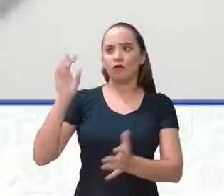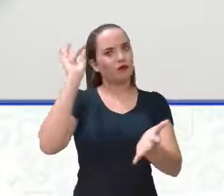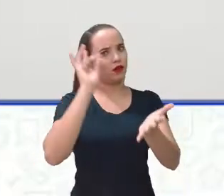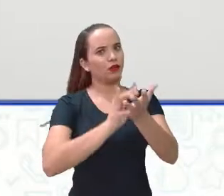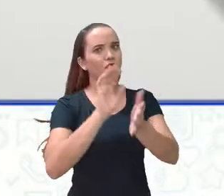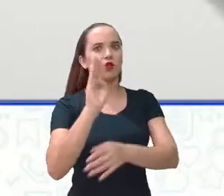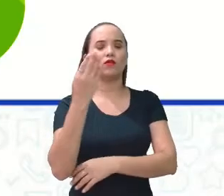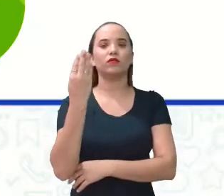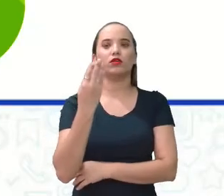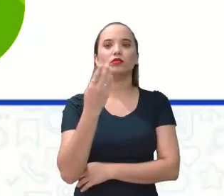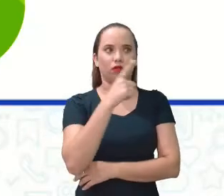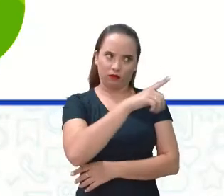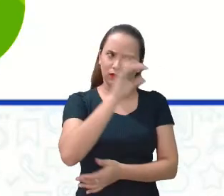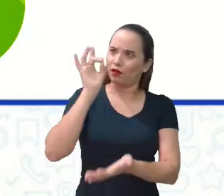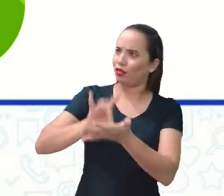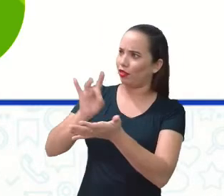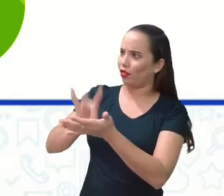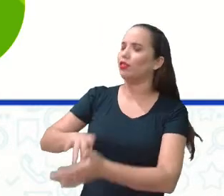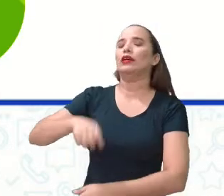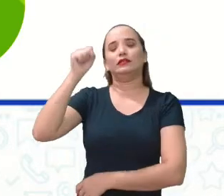falso? Verdadeiríssimo.